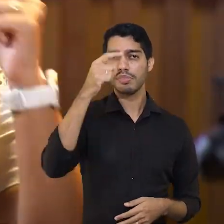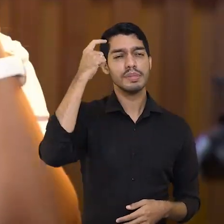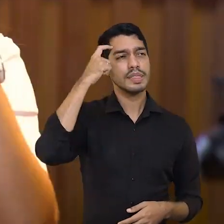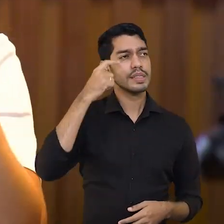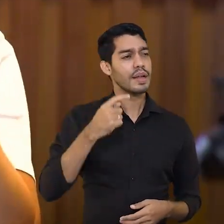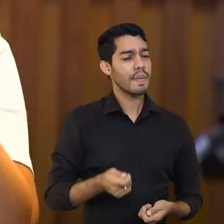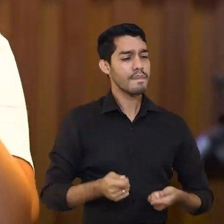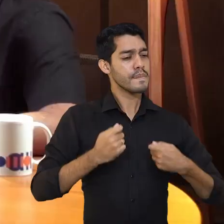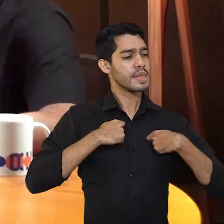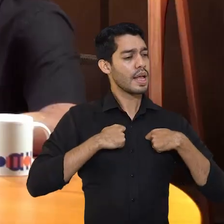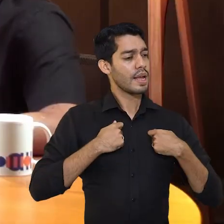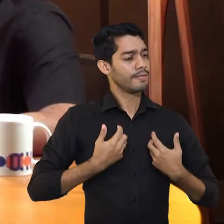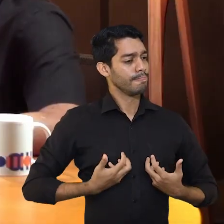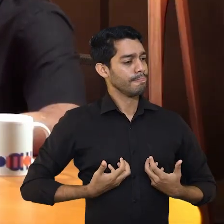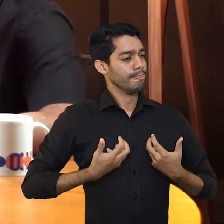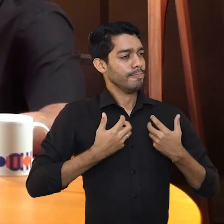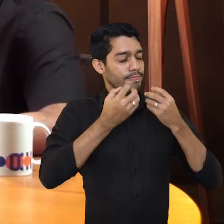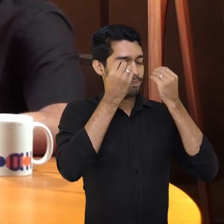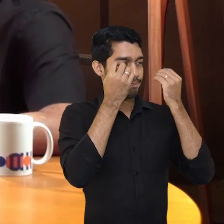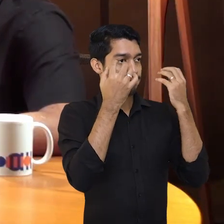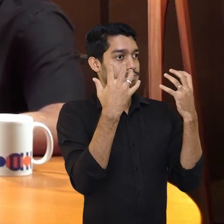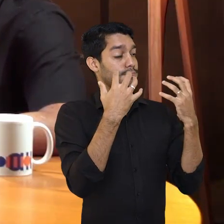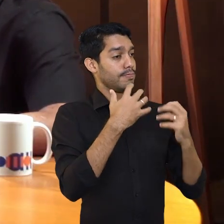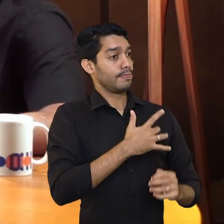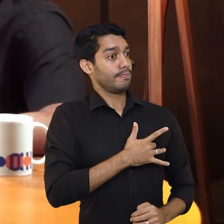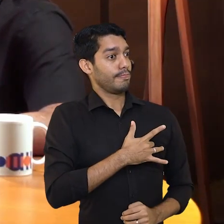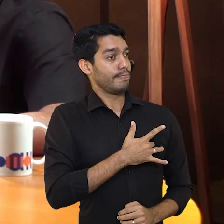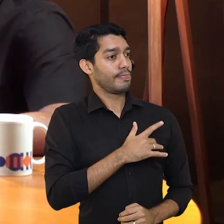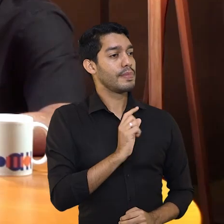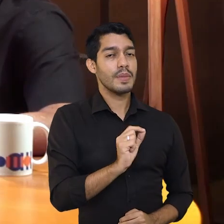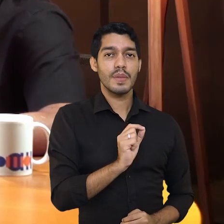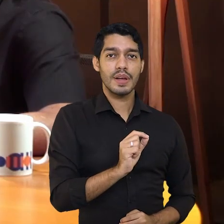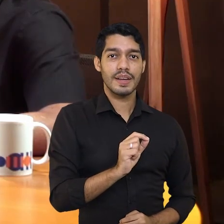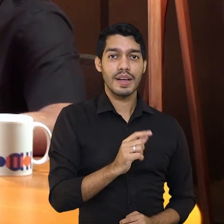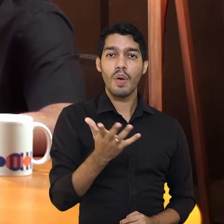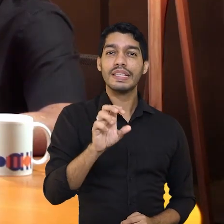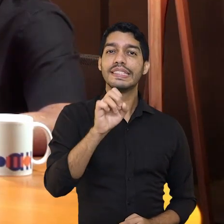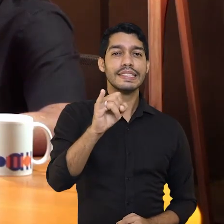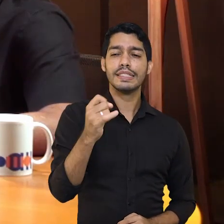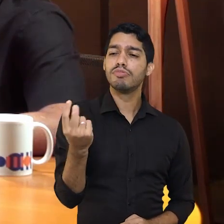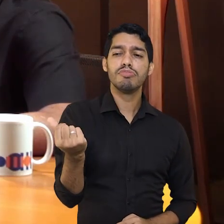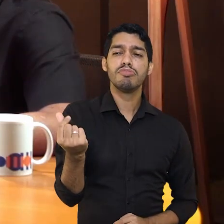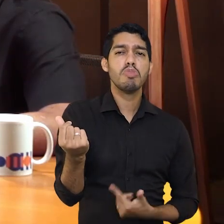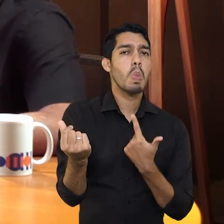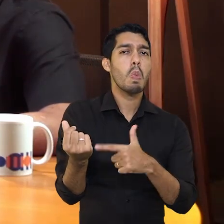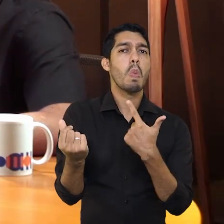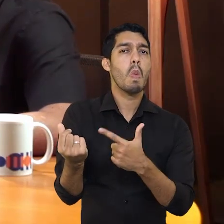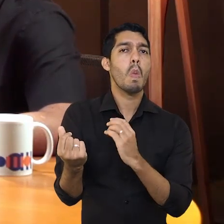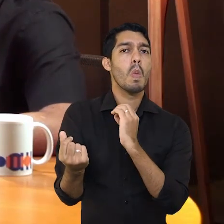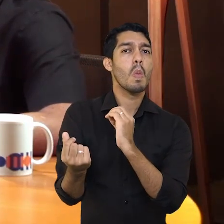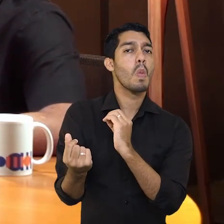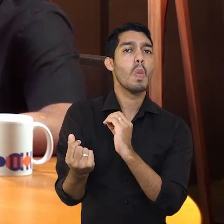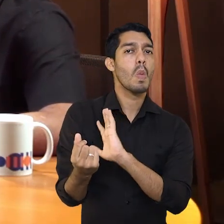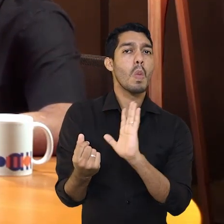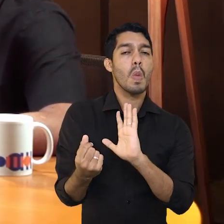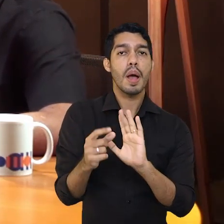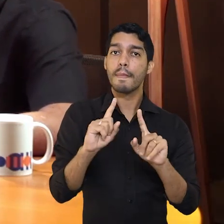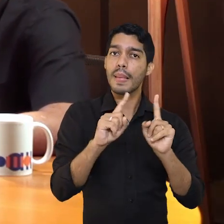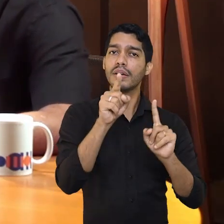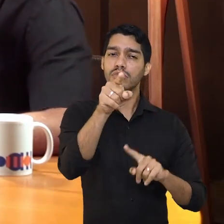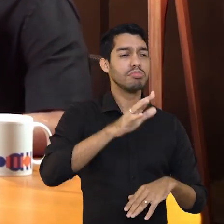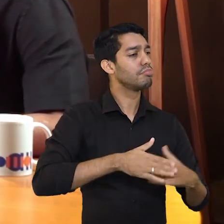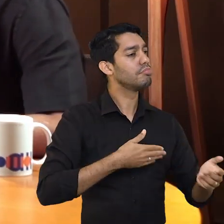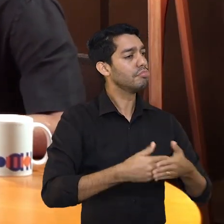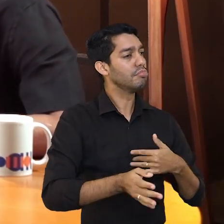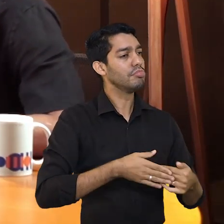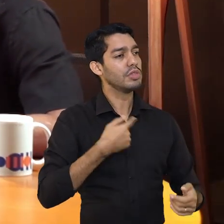o que te encanta? O que é aquilo que você tem paixão nos olhos de fazer? O que talvez se o dinheiro não existisse você faria? E aí você junta